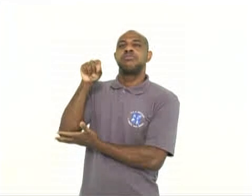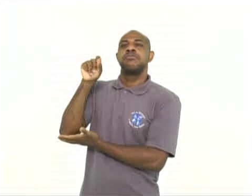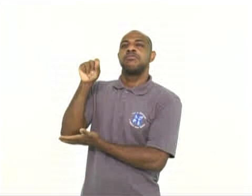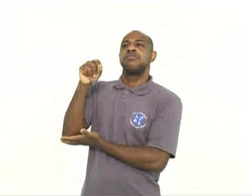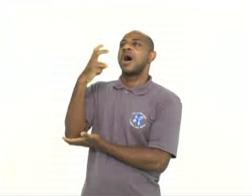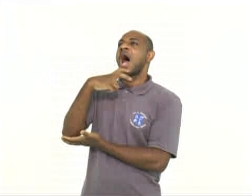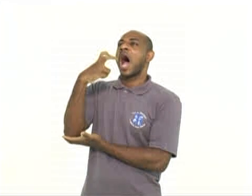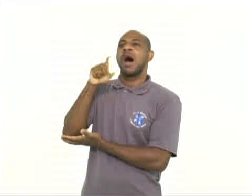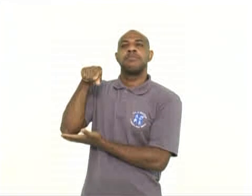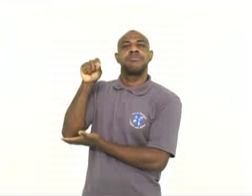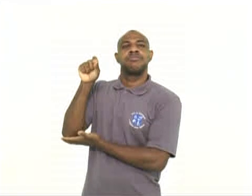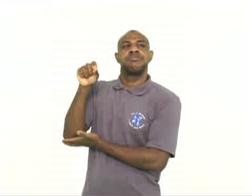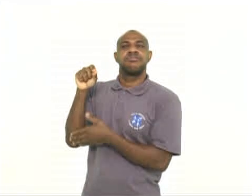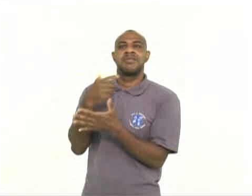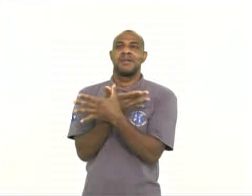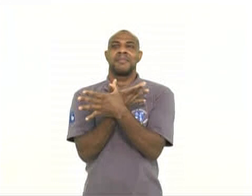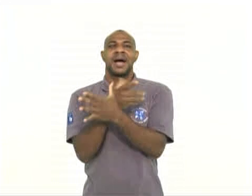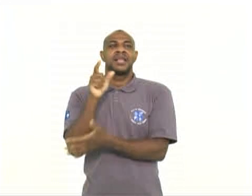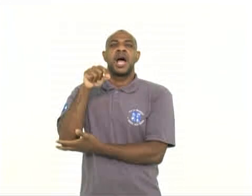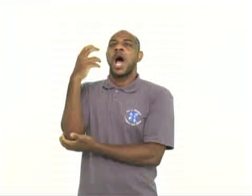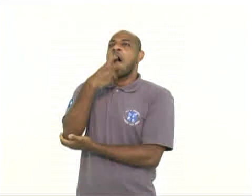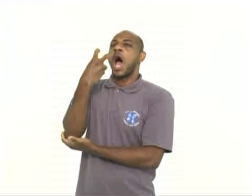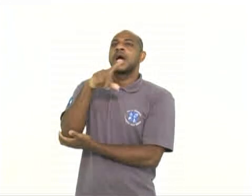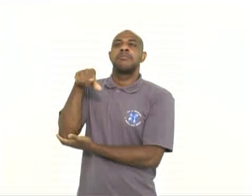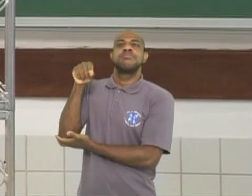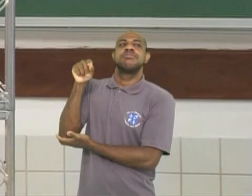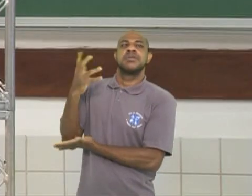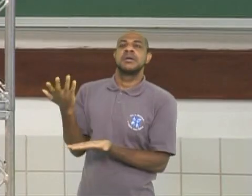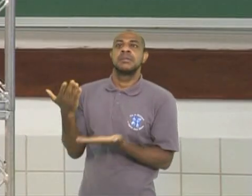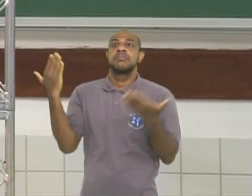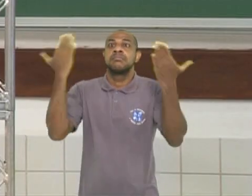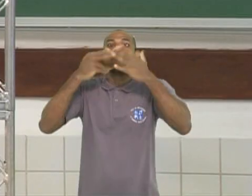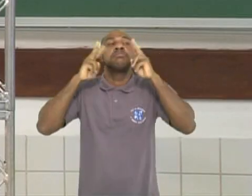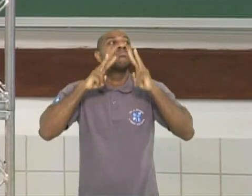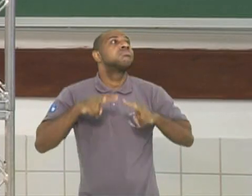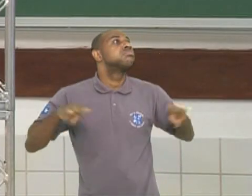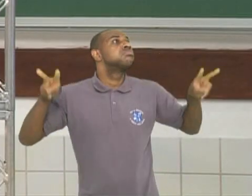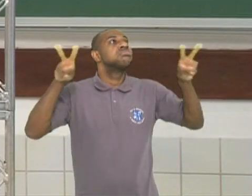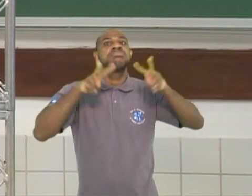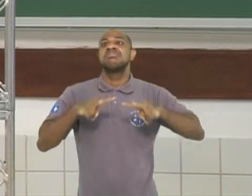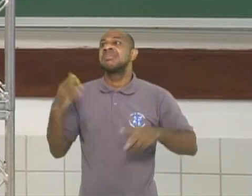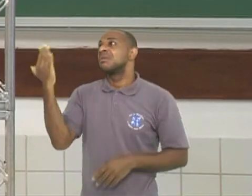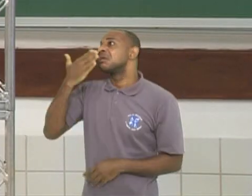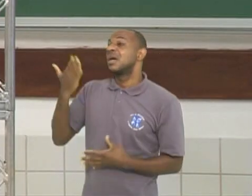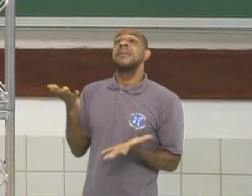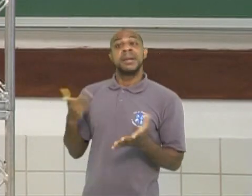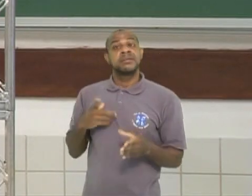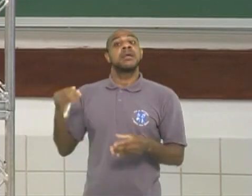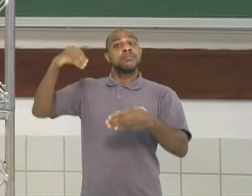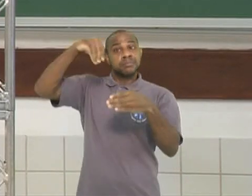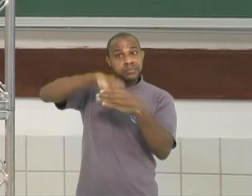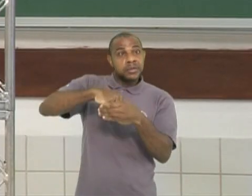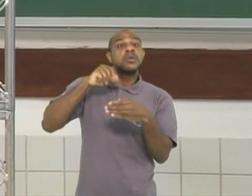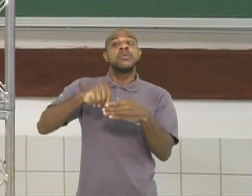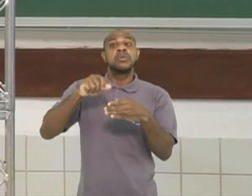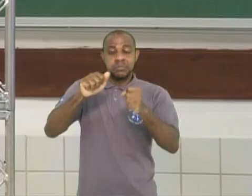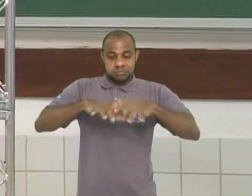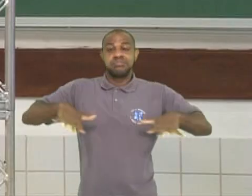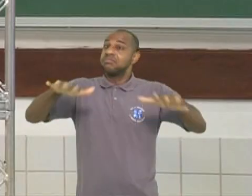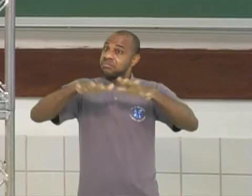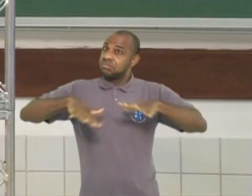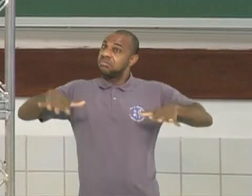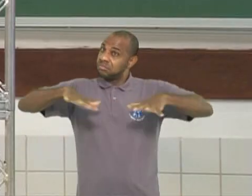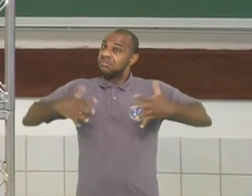são aqueles elementos que nós não vimos, mas faz parte do espaço